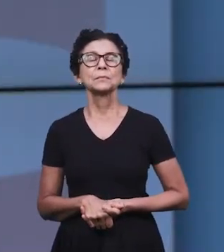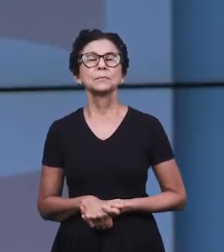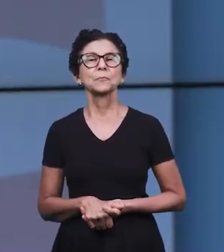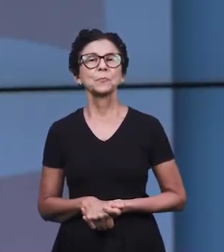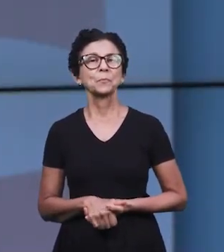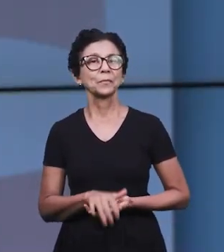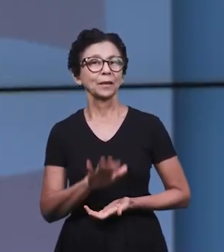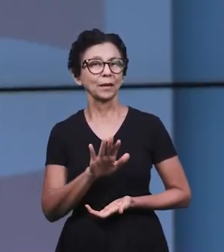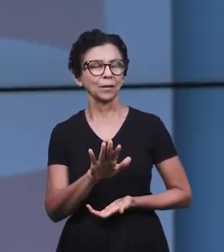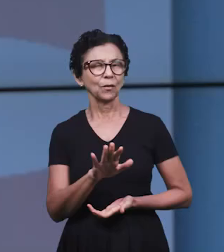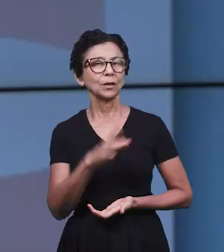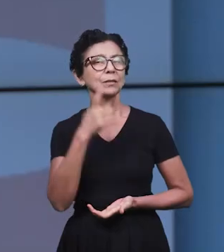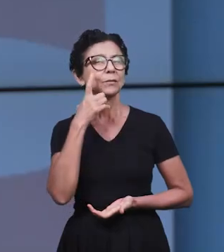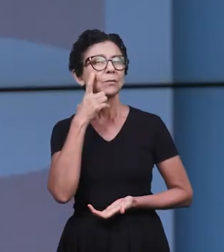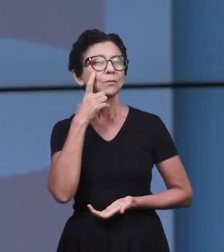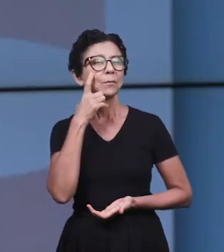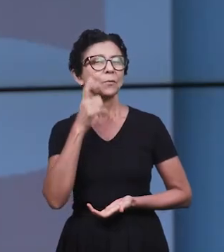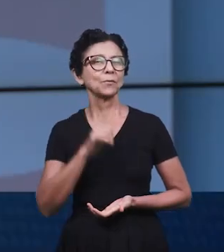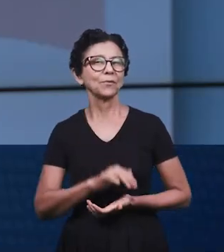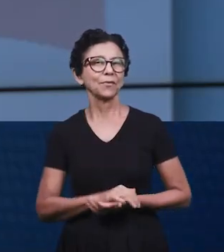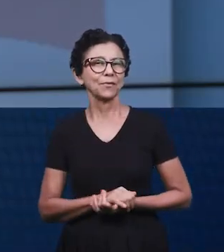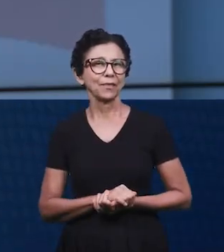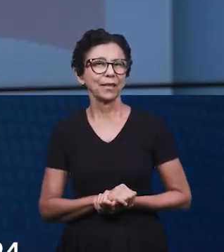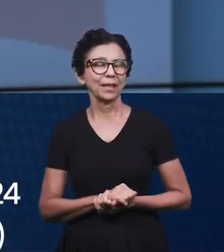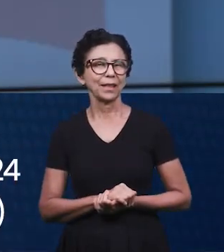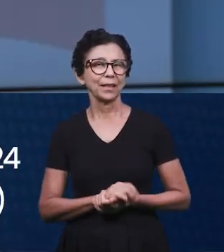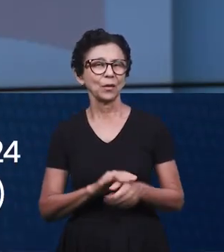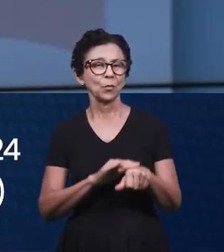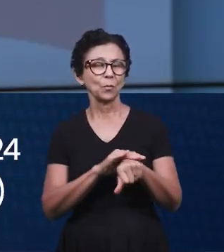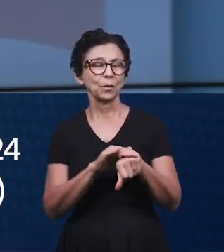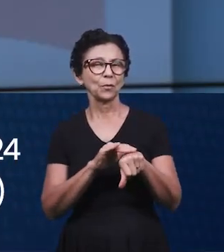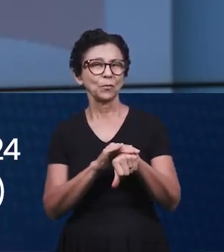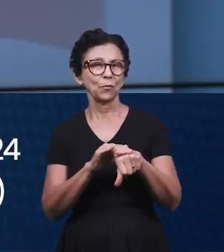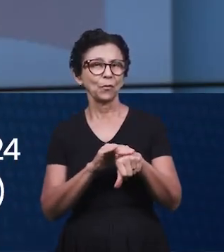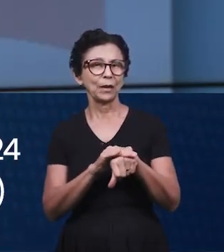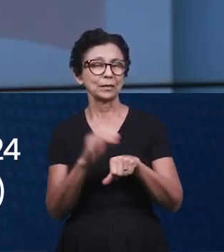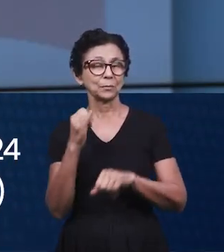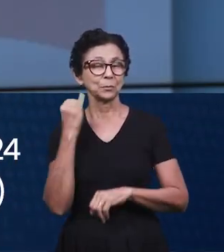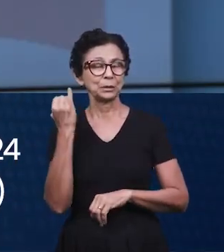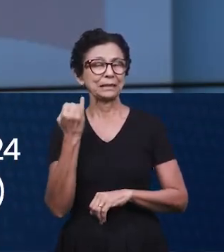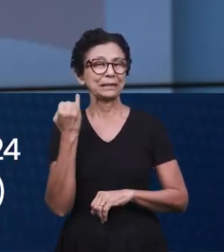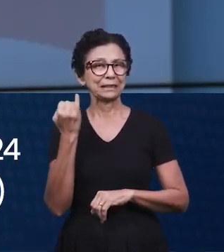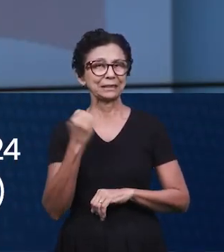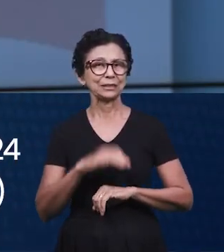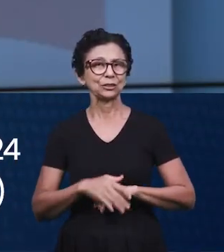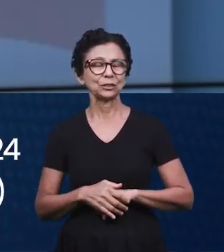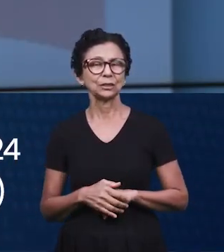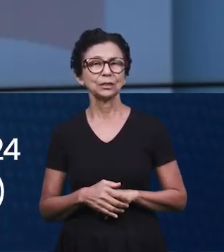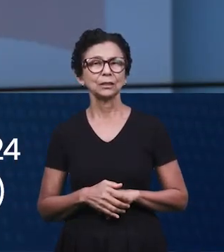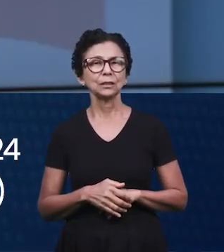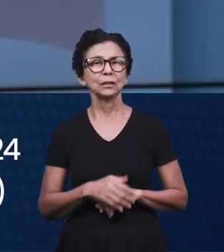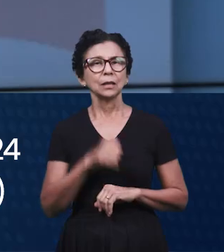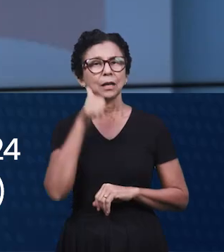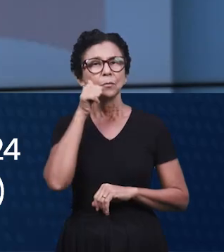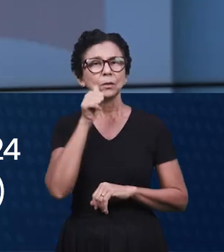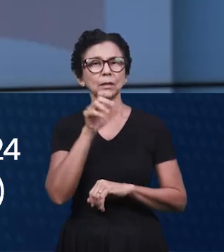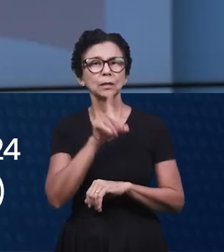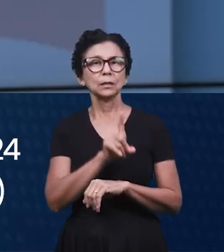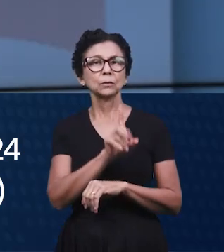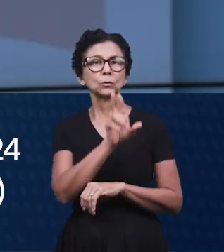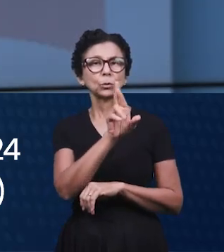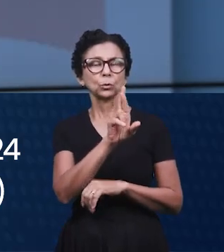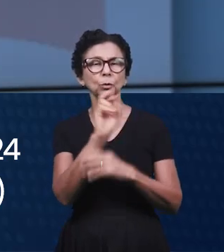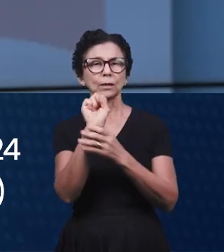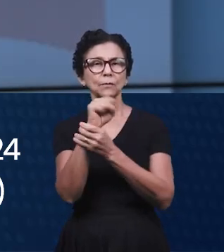Agora, preparem-se para uma conversa esclarecedora. Hoje, a doutora Gabriela Apolo,